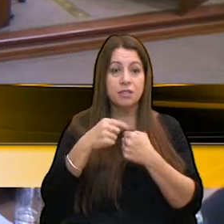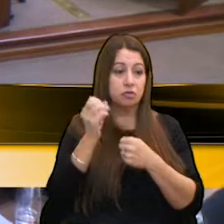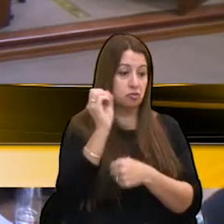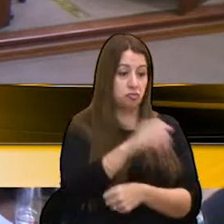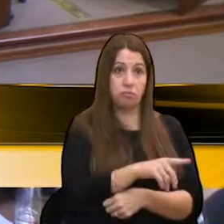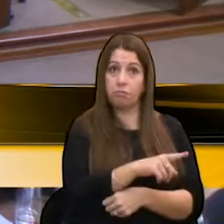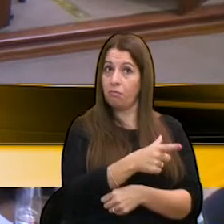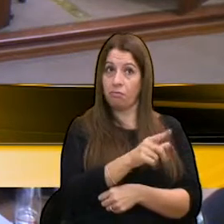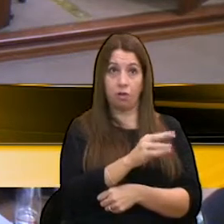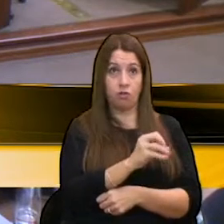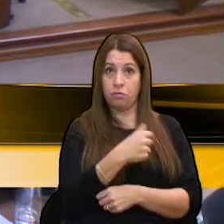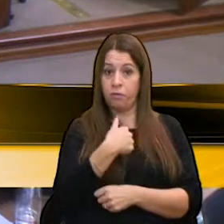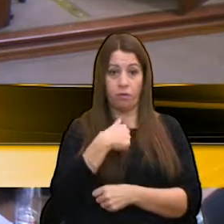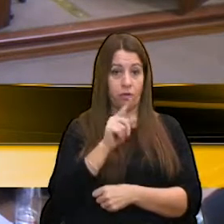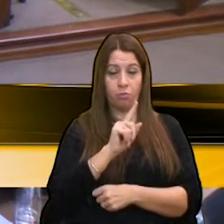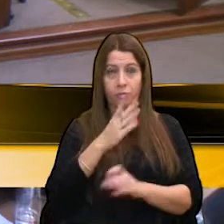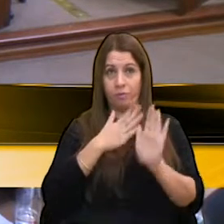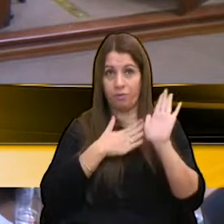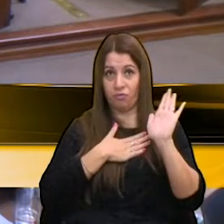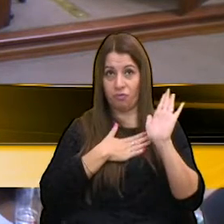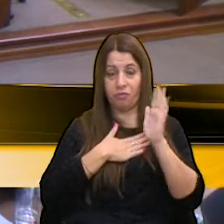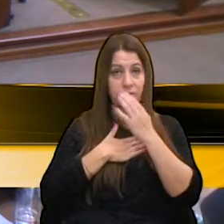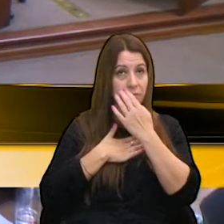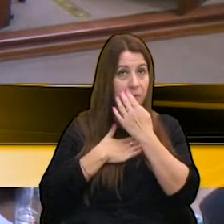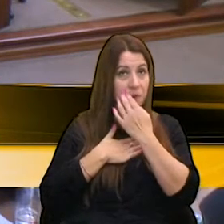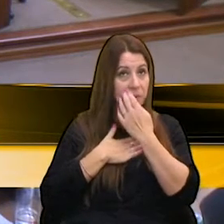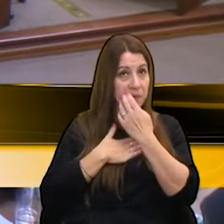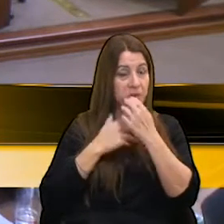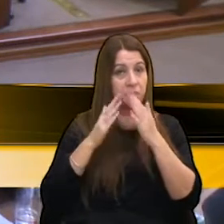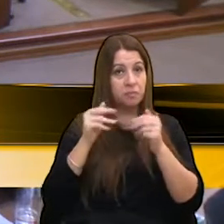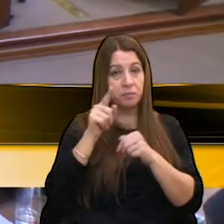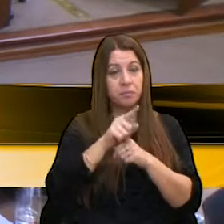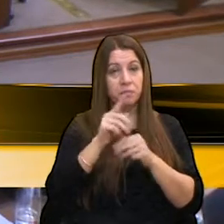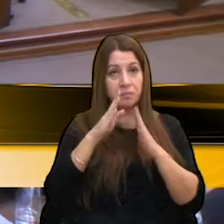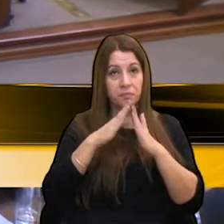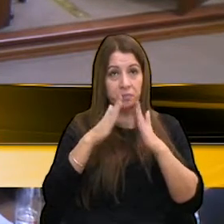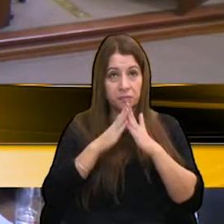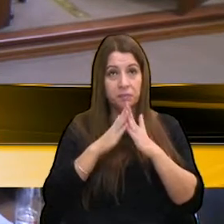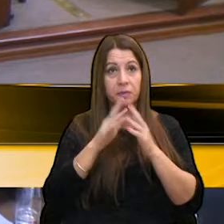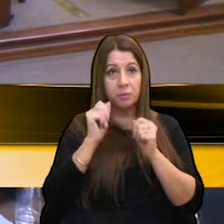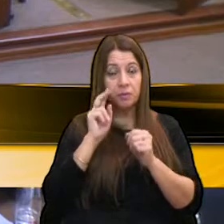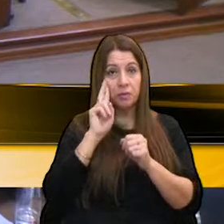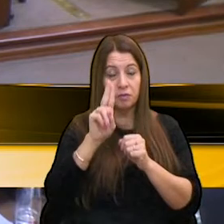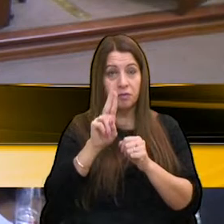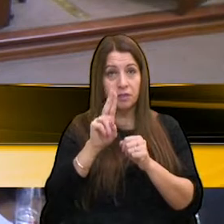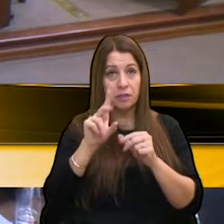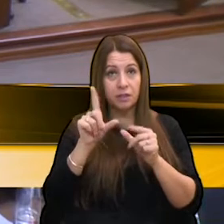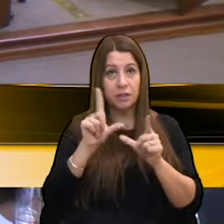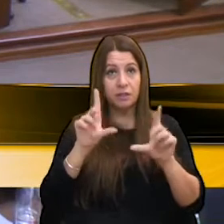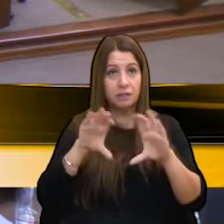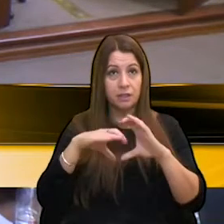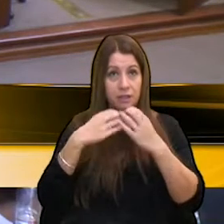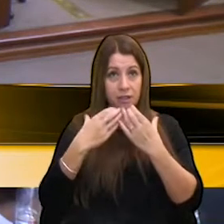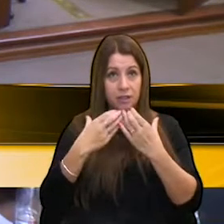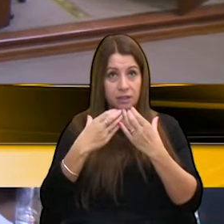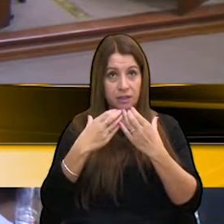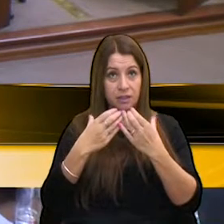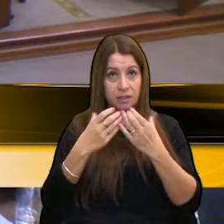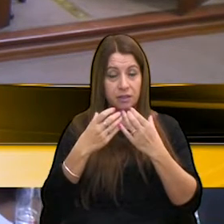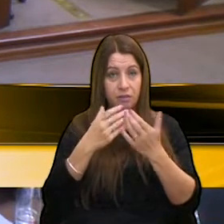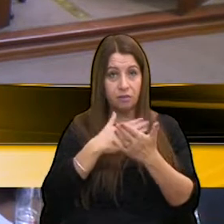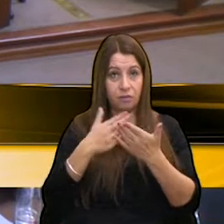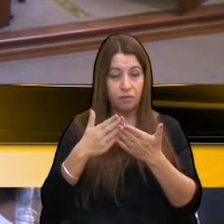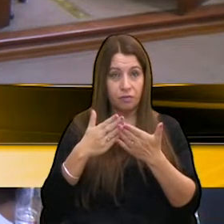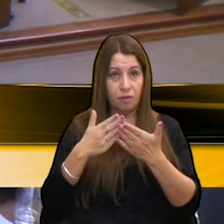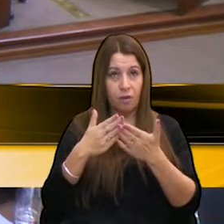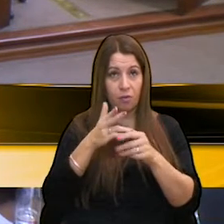lixo, porque não fui eu que prometi, quem prometeu, peço que o pessoal aí de casa que possa assistir pela TV Câmara, volta do início o vídeo,